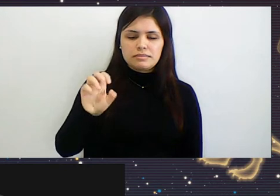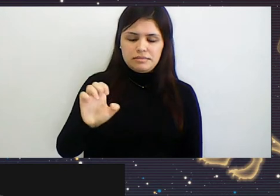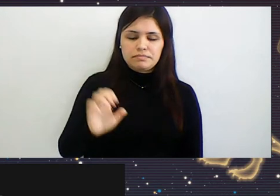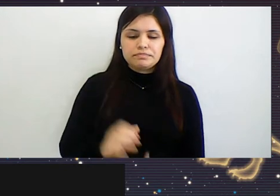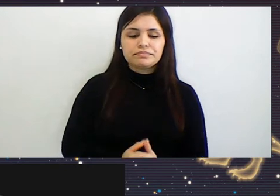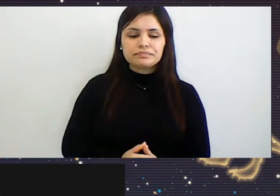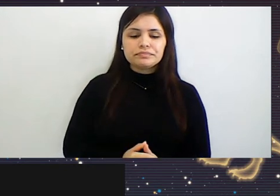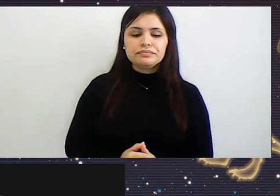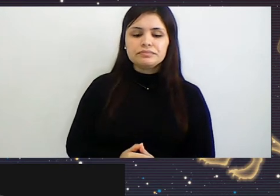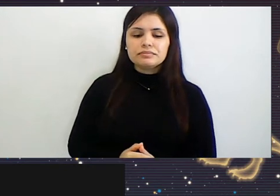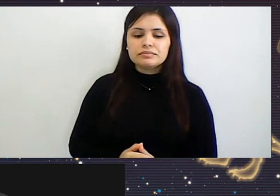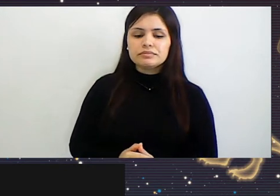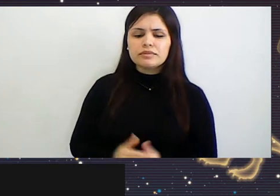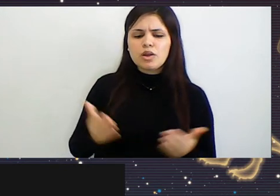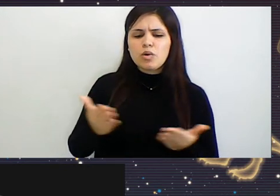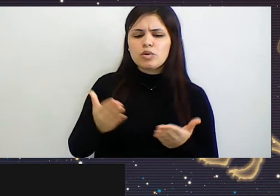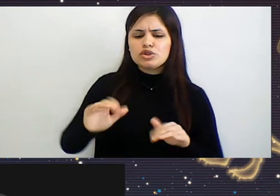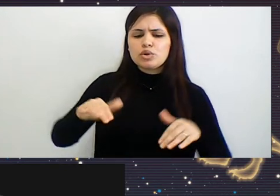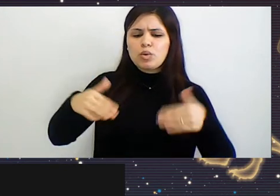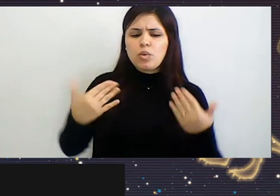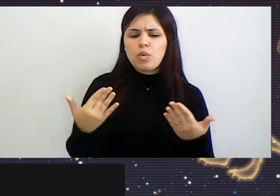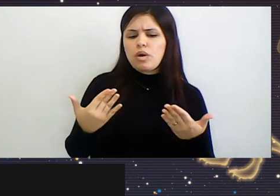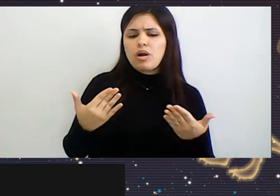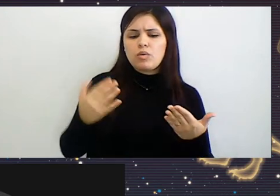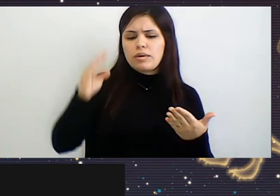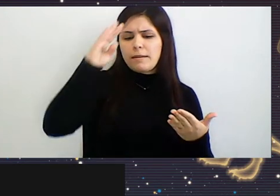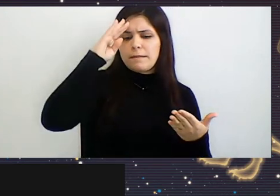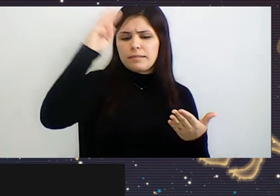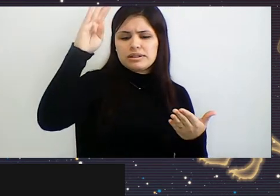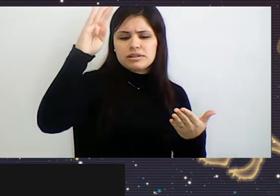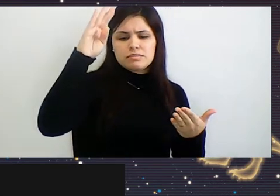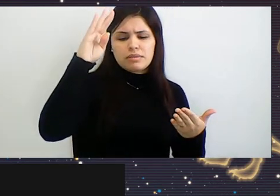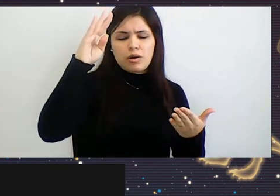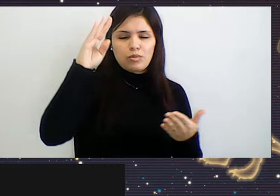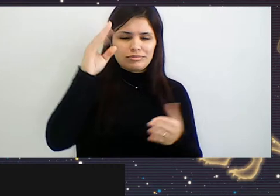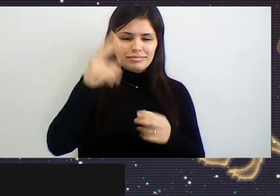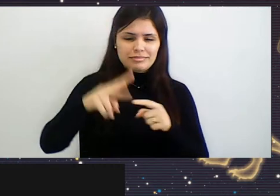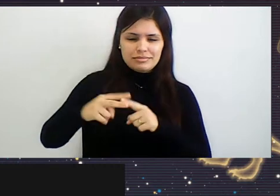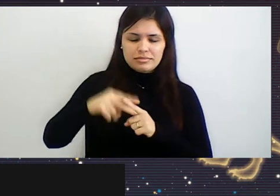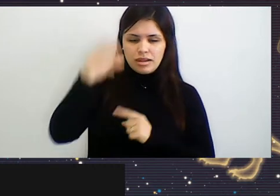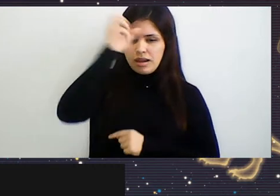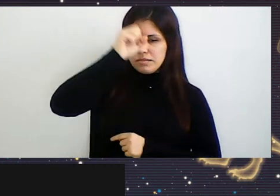Hoje em dia, qual você acha que é a principal limitação dos algoritmos de deep learning?